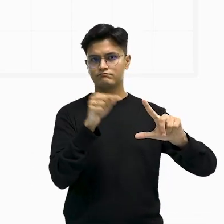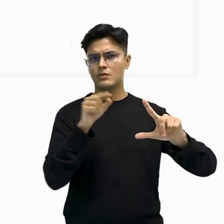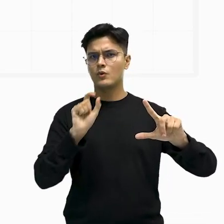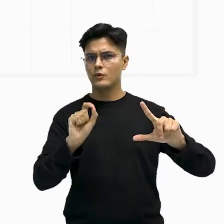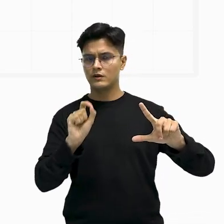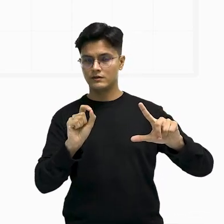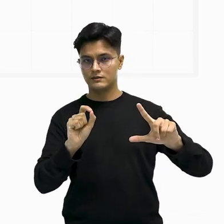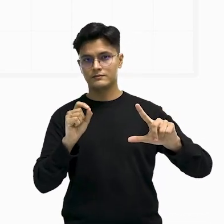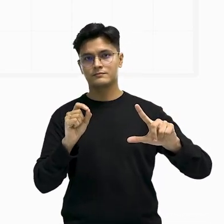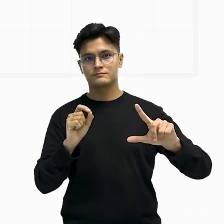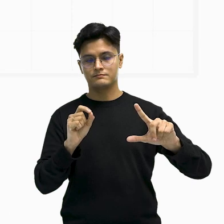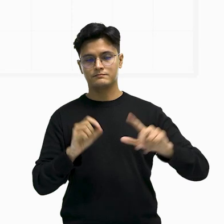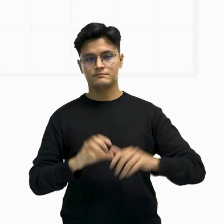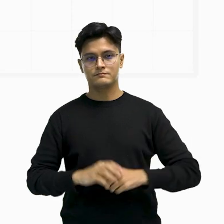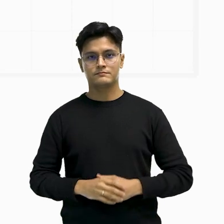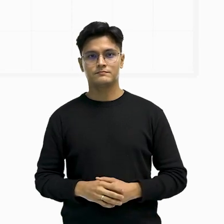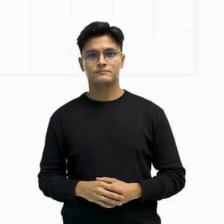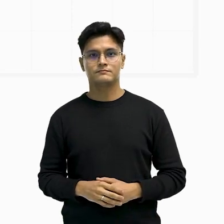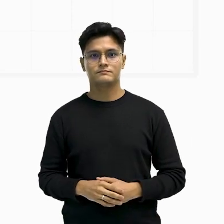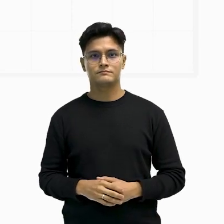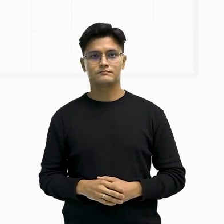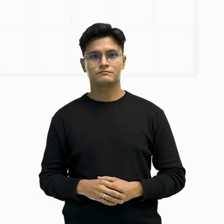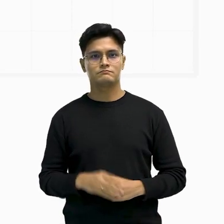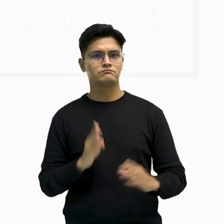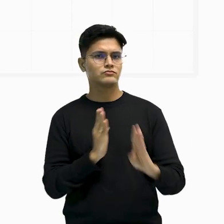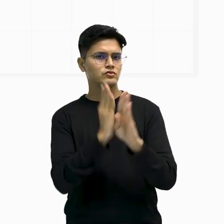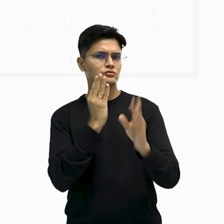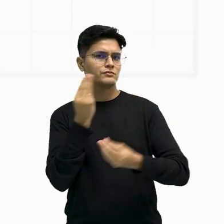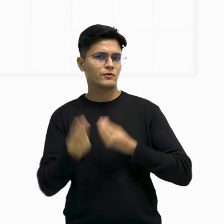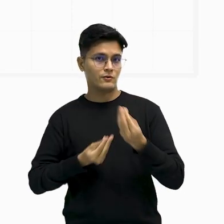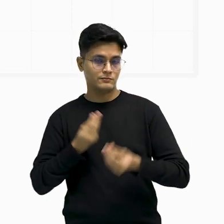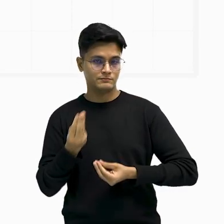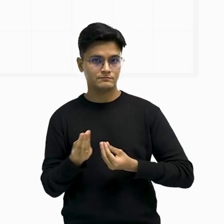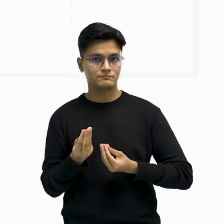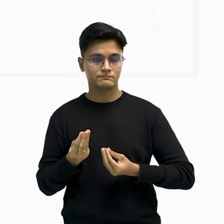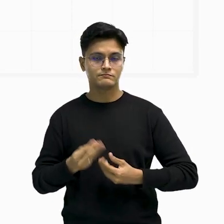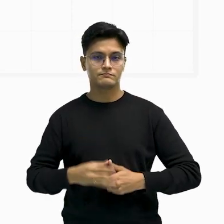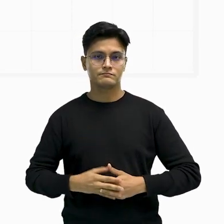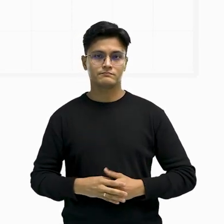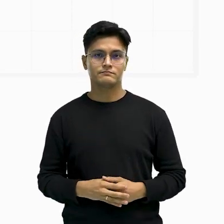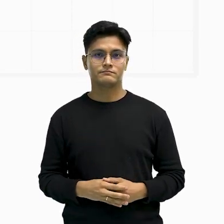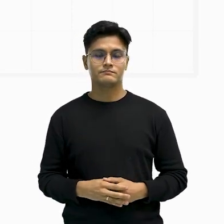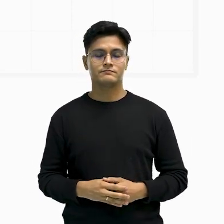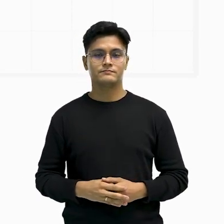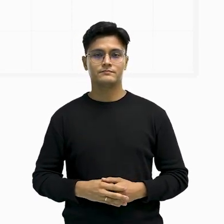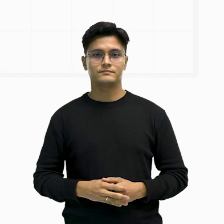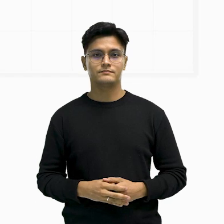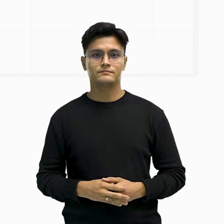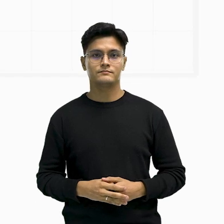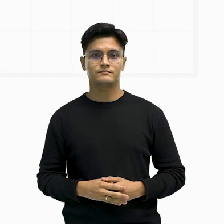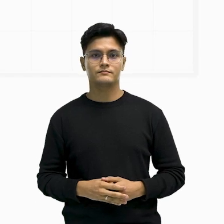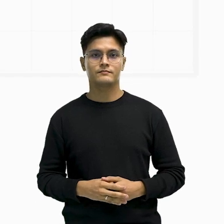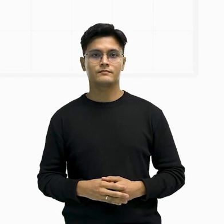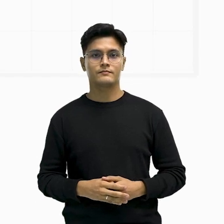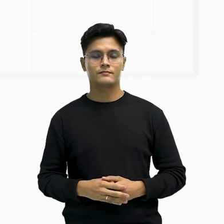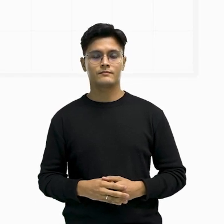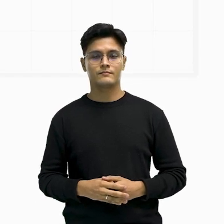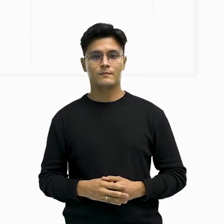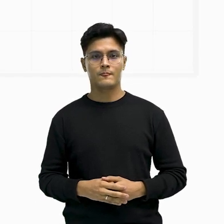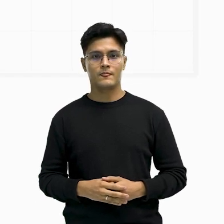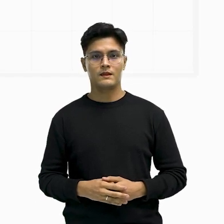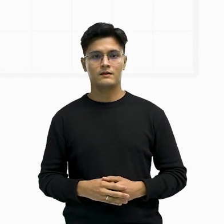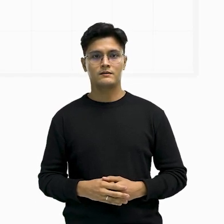ó. Tá? Como é que a gente vai fazer para descobrir isso aí, então? Bom, vamos recorrer aos conceitos que